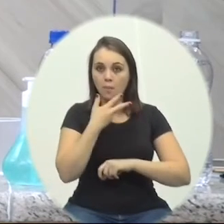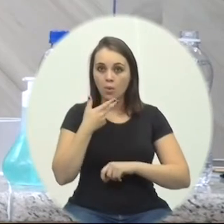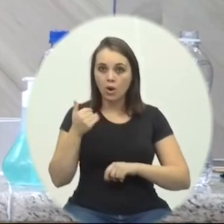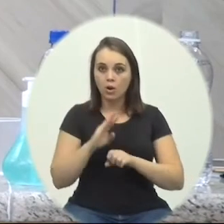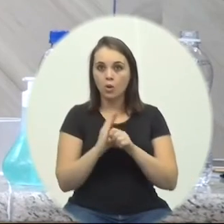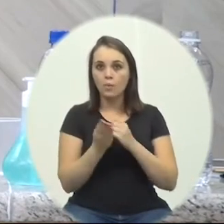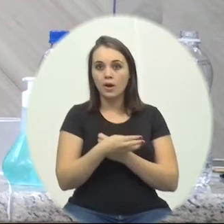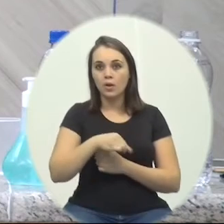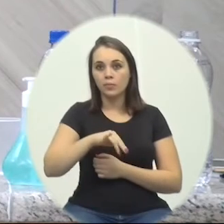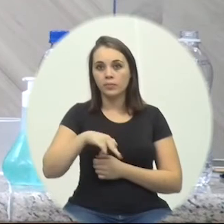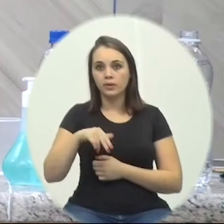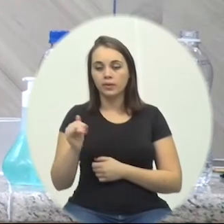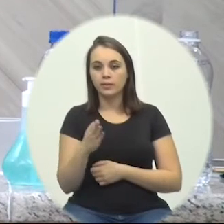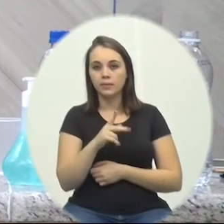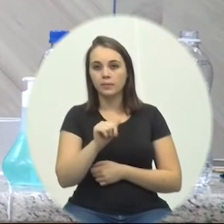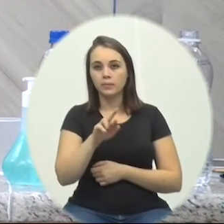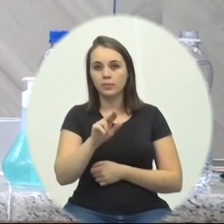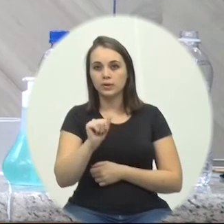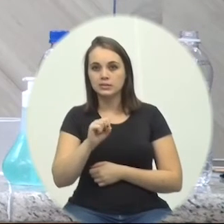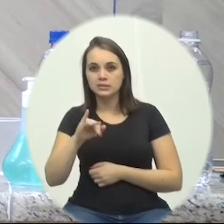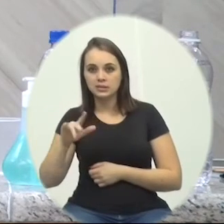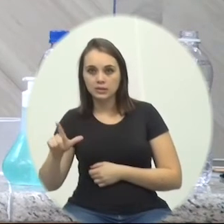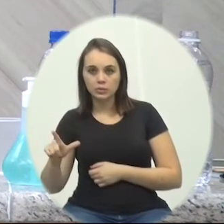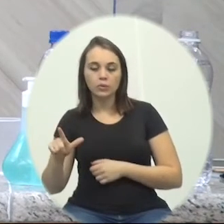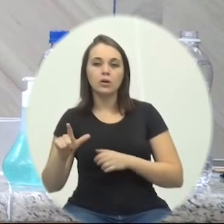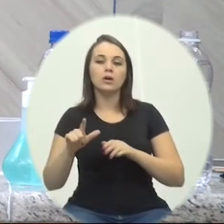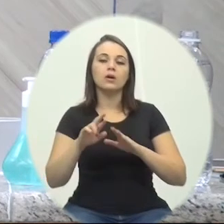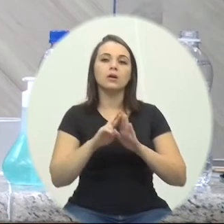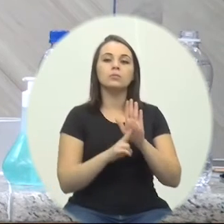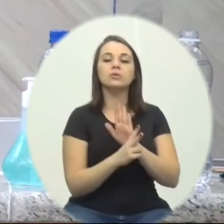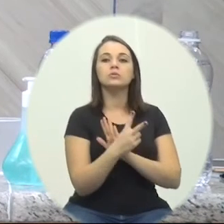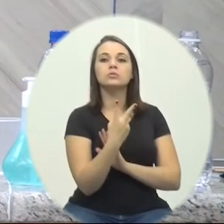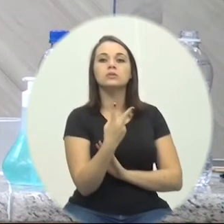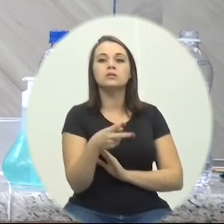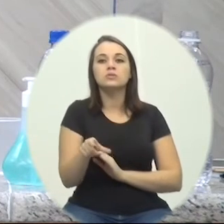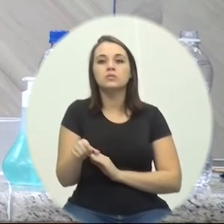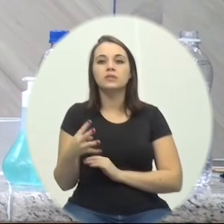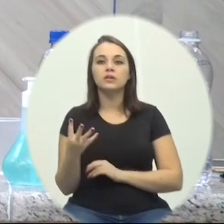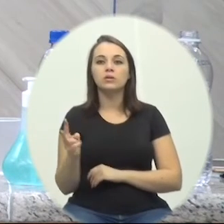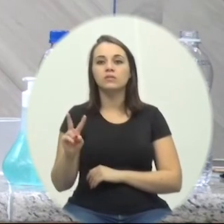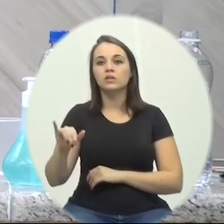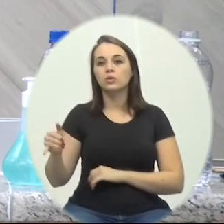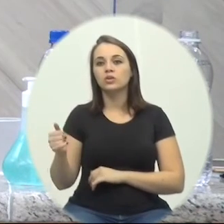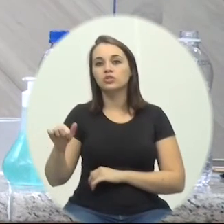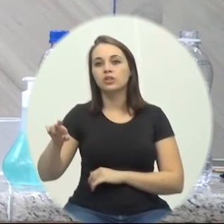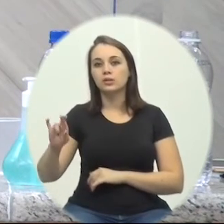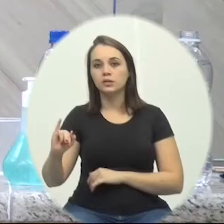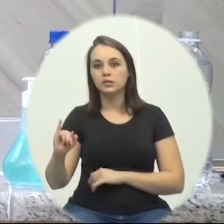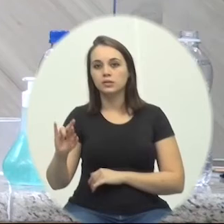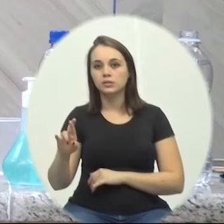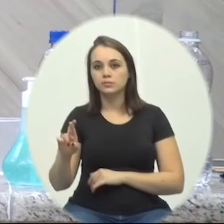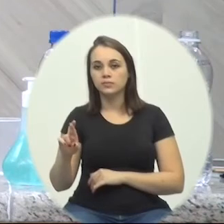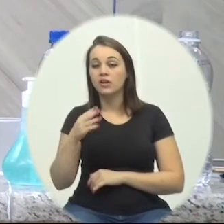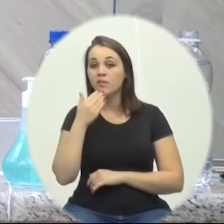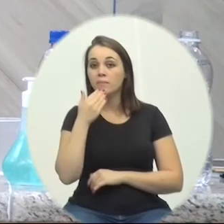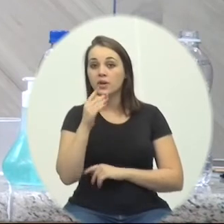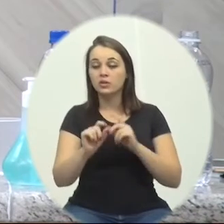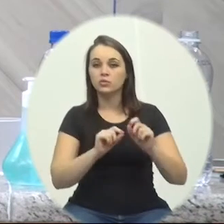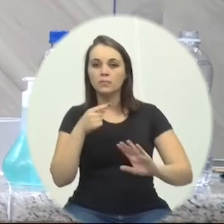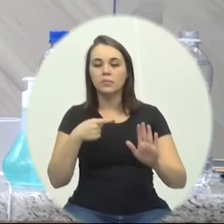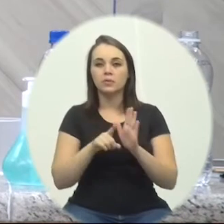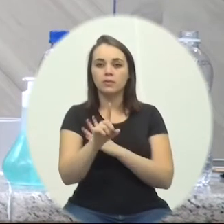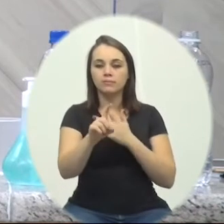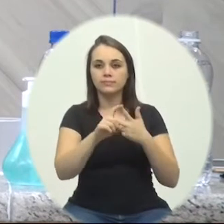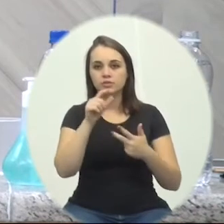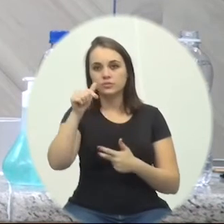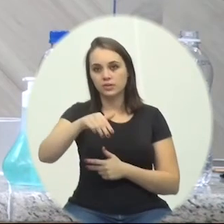Brasil. Requerimento 294-2021, autor vereador pastor Jair Augusto Alexandre, envio de expediente ao chefe